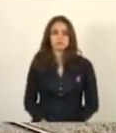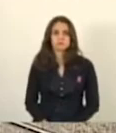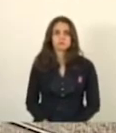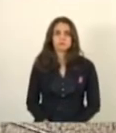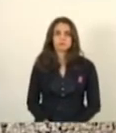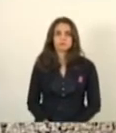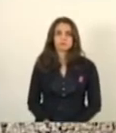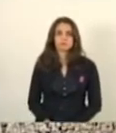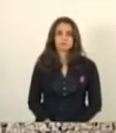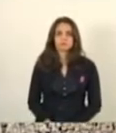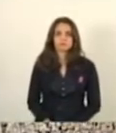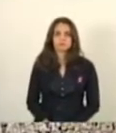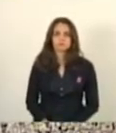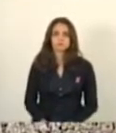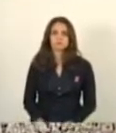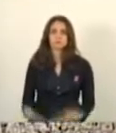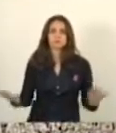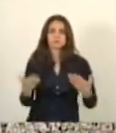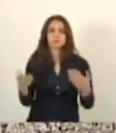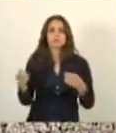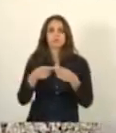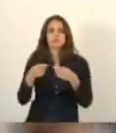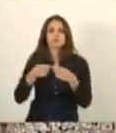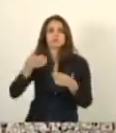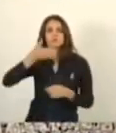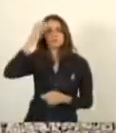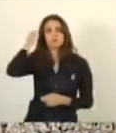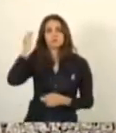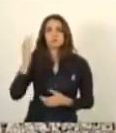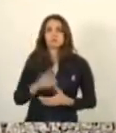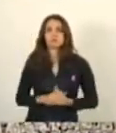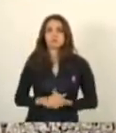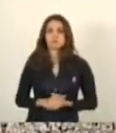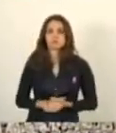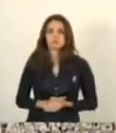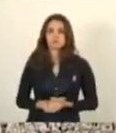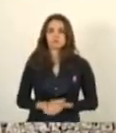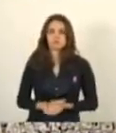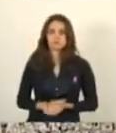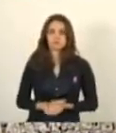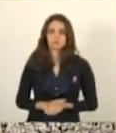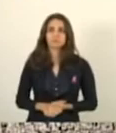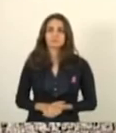Não respondendo, deputado doutor Hércules. Declinando, deputado...